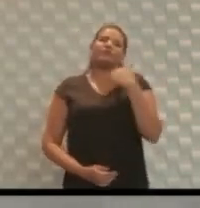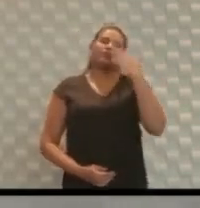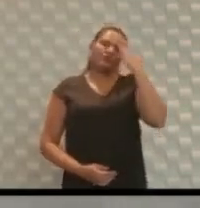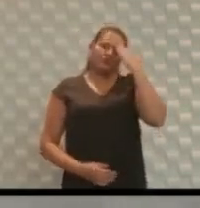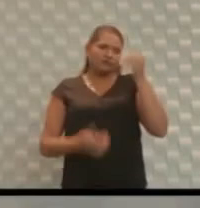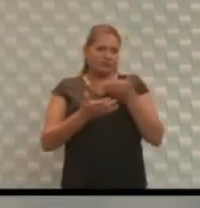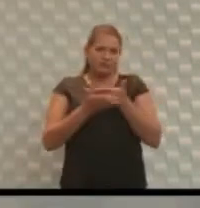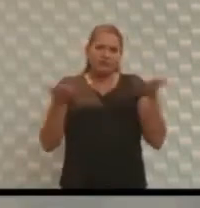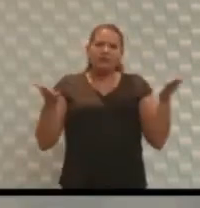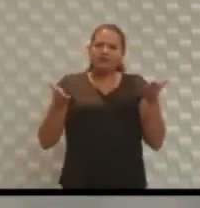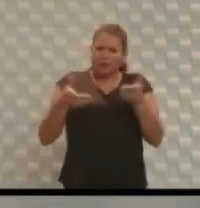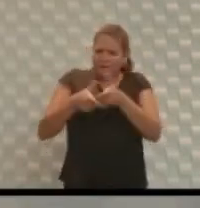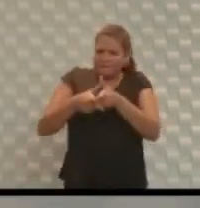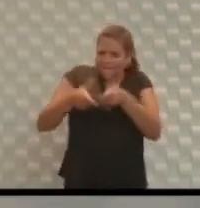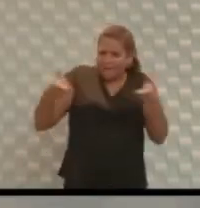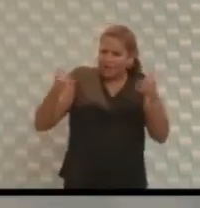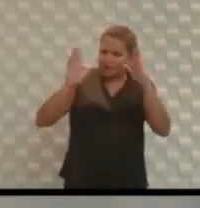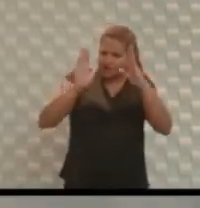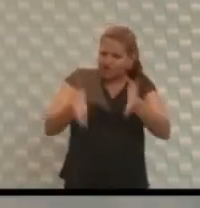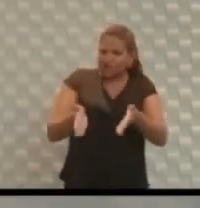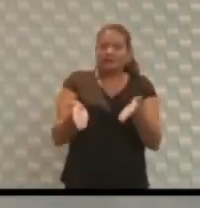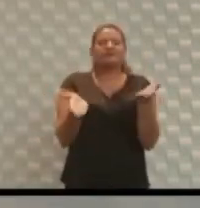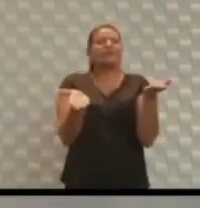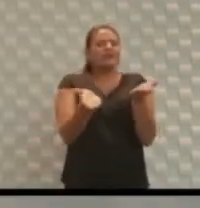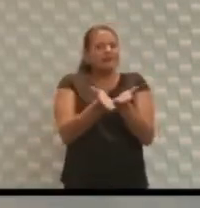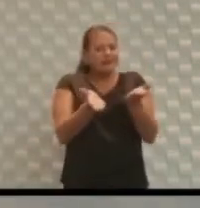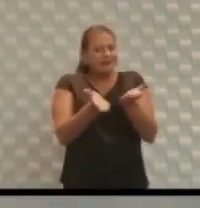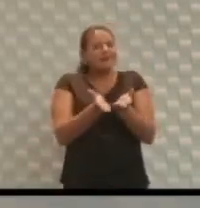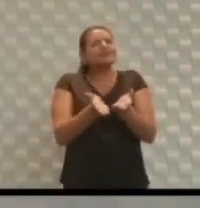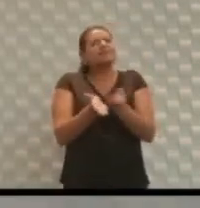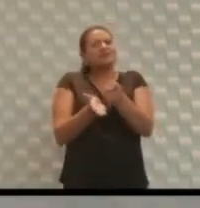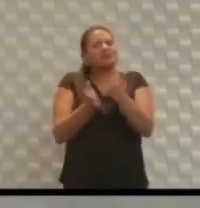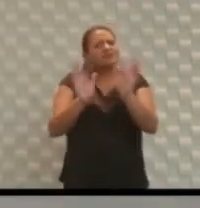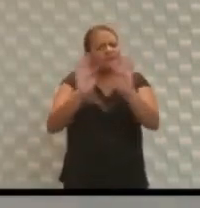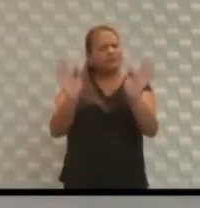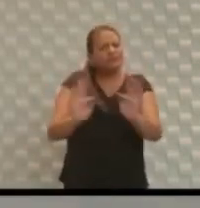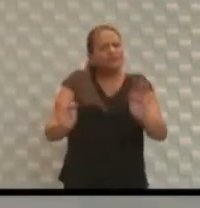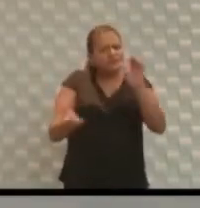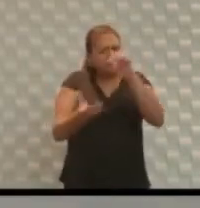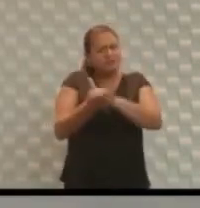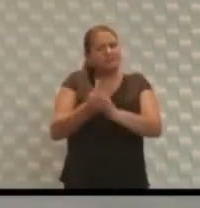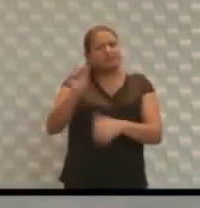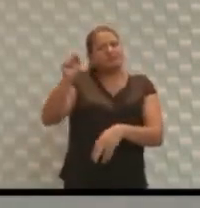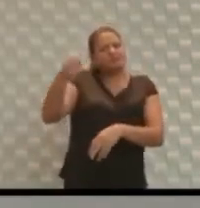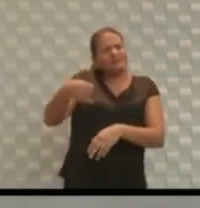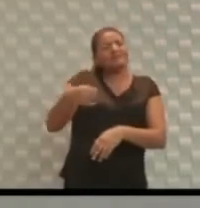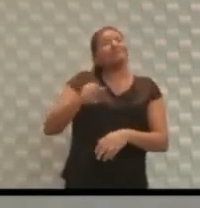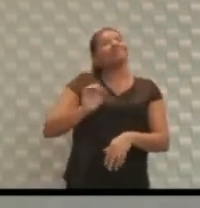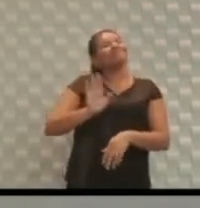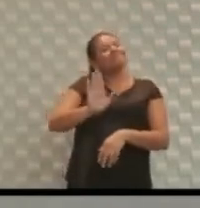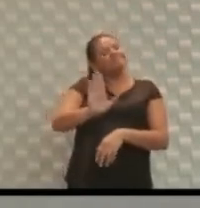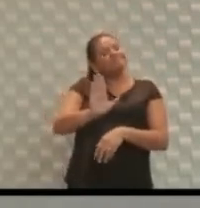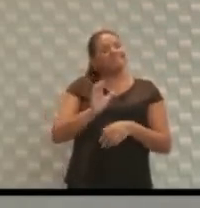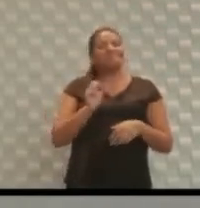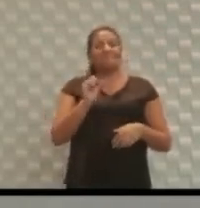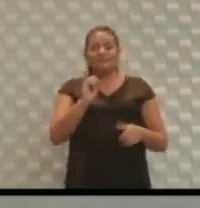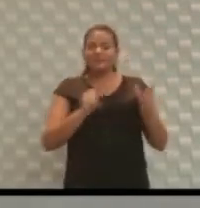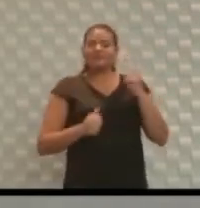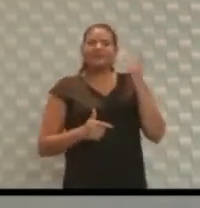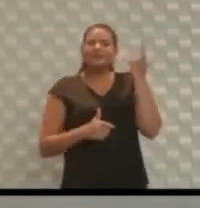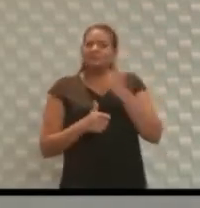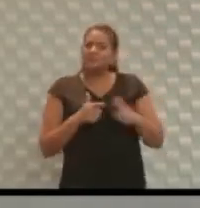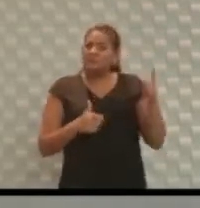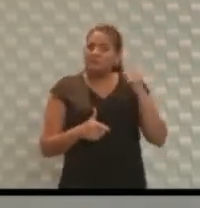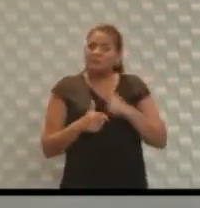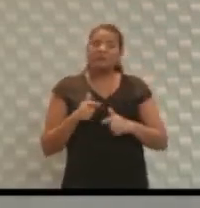cristãos e têm buscado em Deus devem ser felizes, mas se você está passando por alguma crise, por alguma